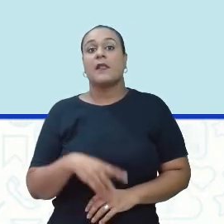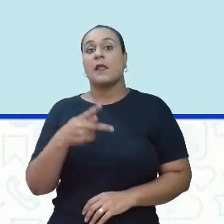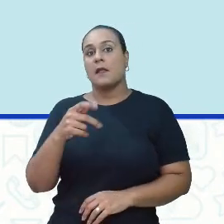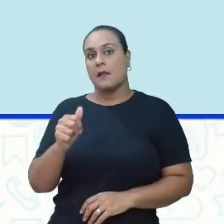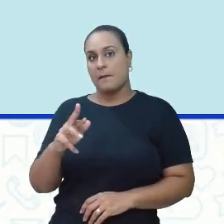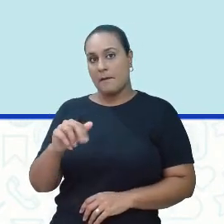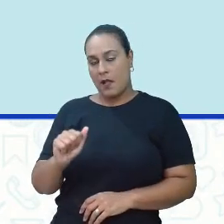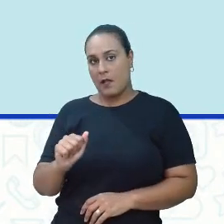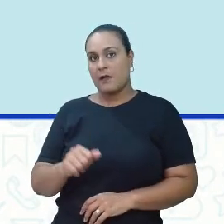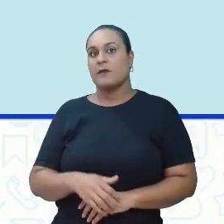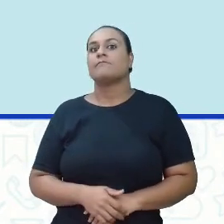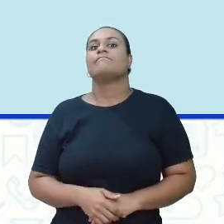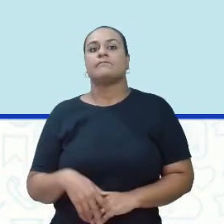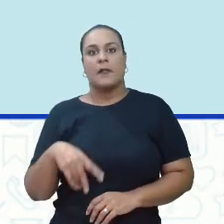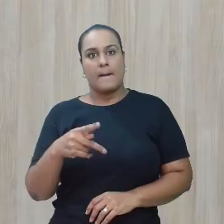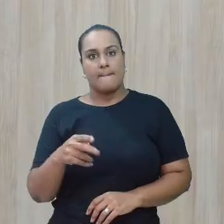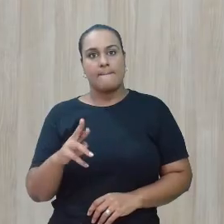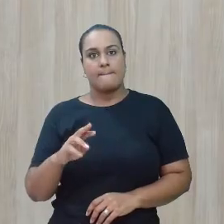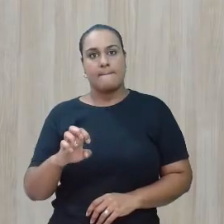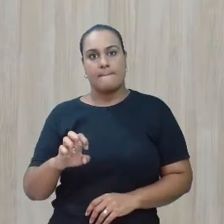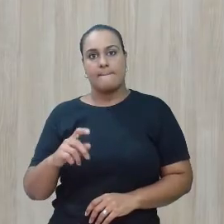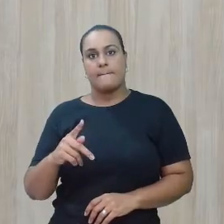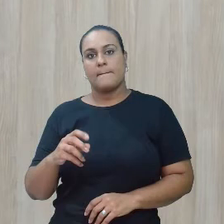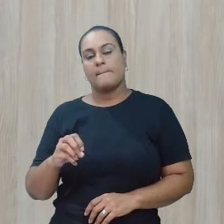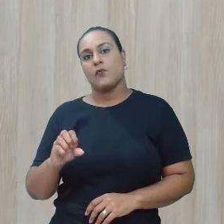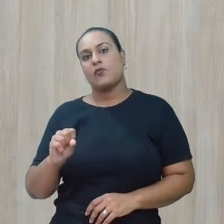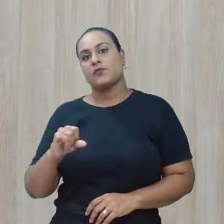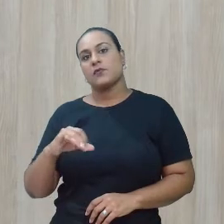para preposição. Então, as duas